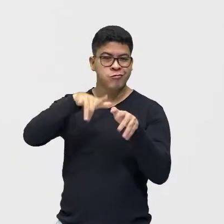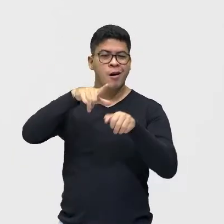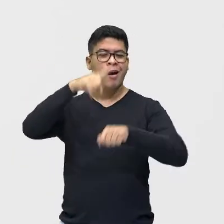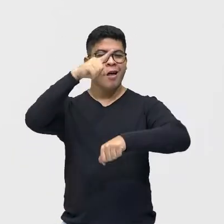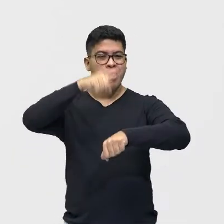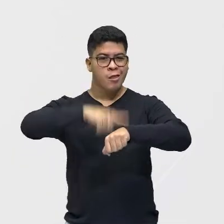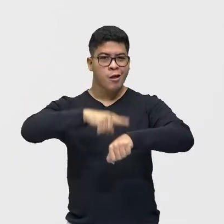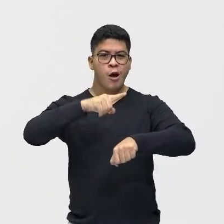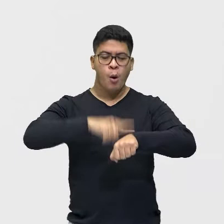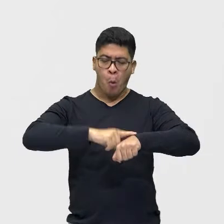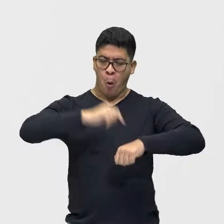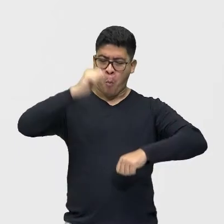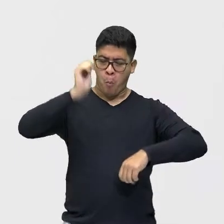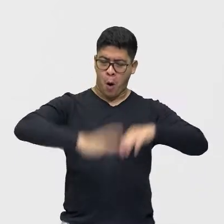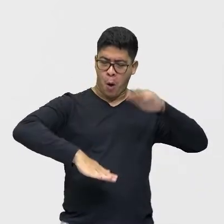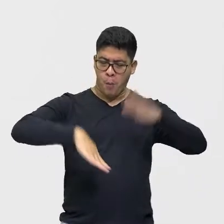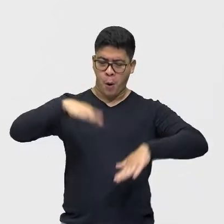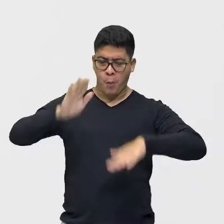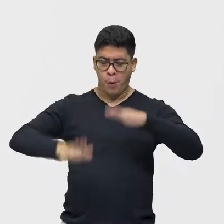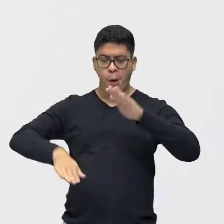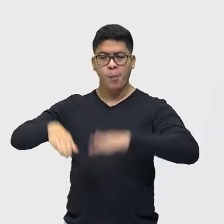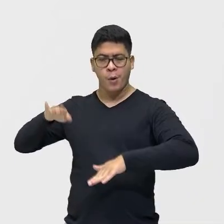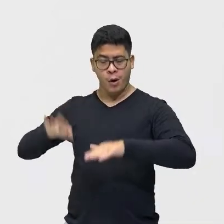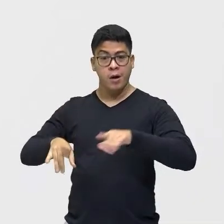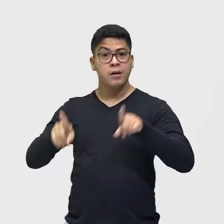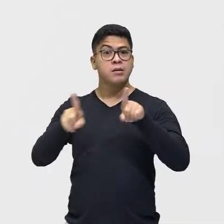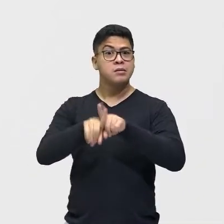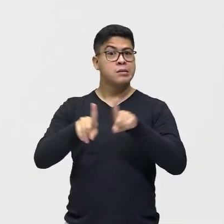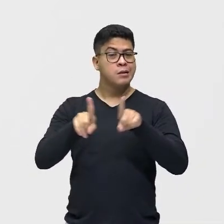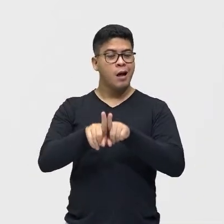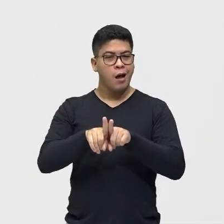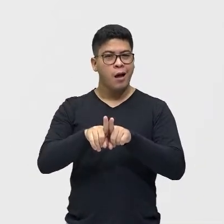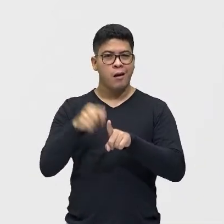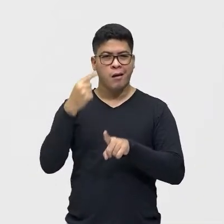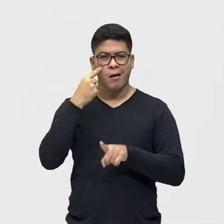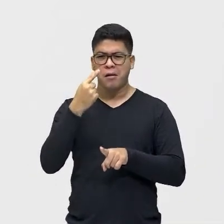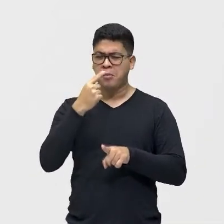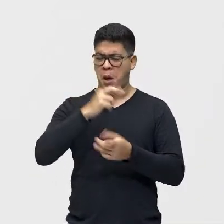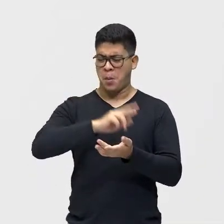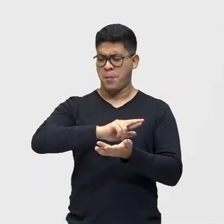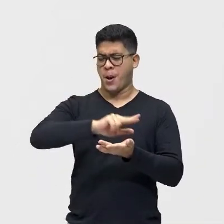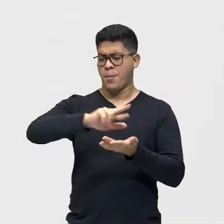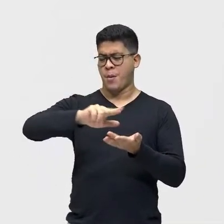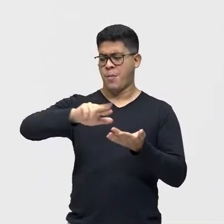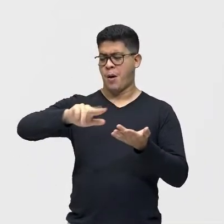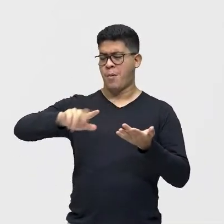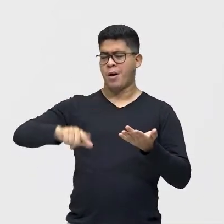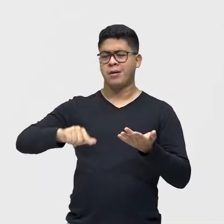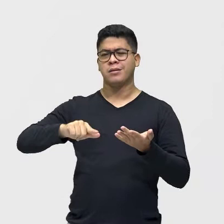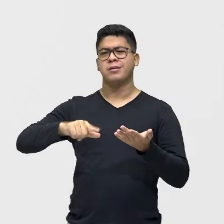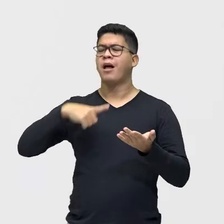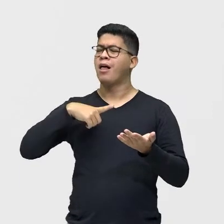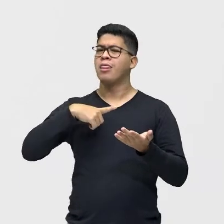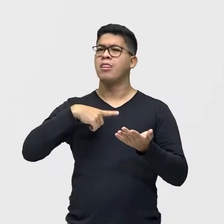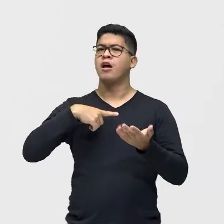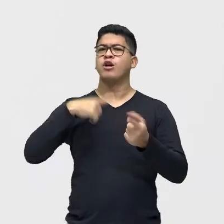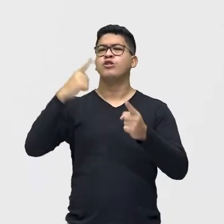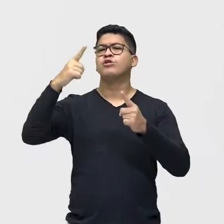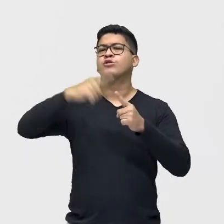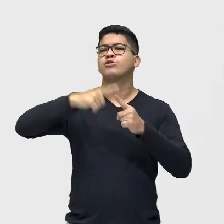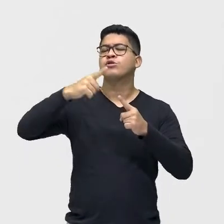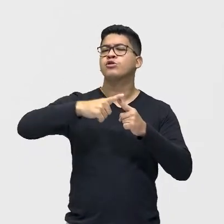por batuques. E aí a gente tem uma diversificação enorme de samba, né? Samba de roda, nós temos o